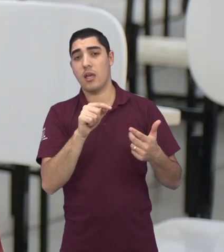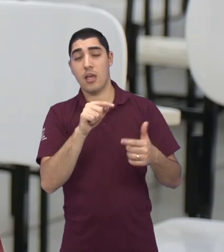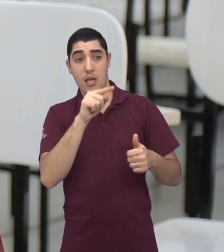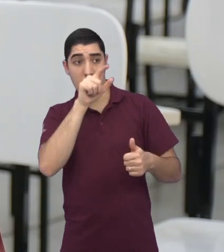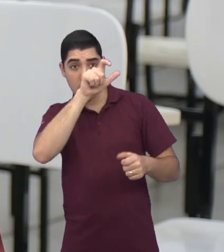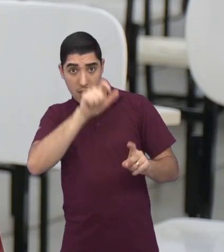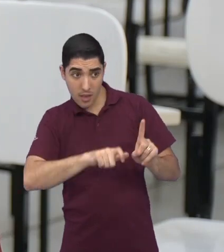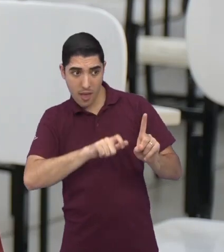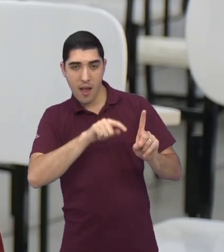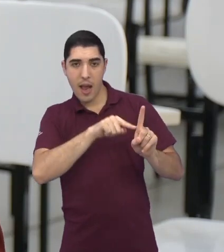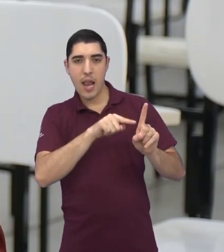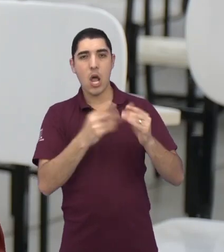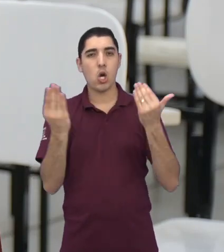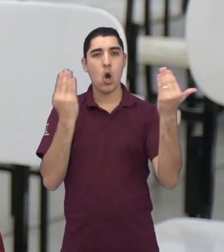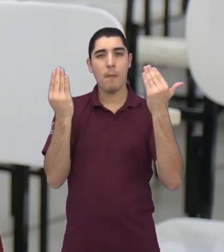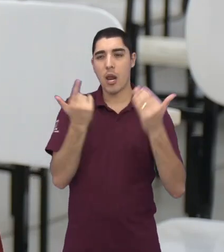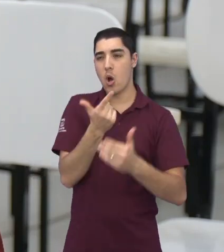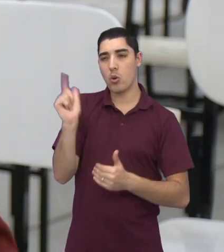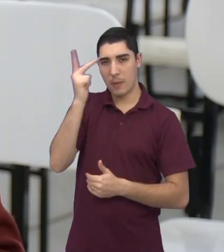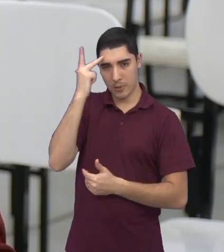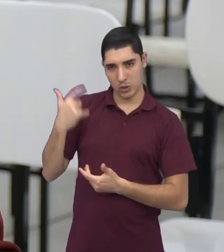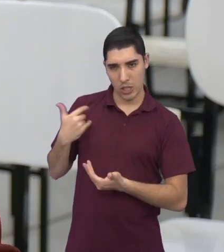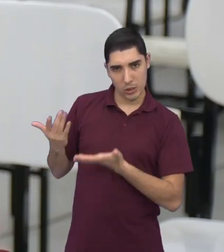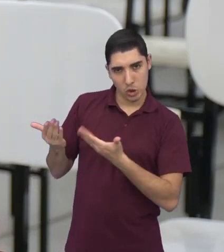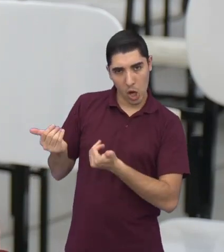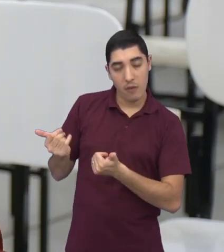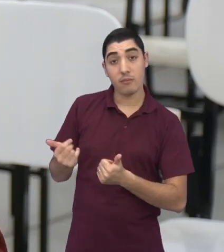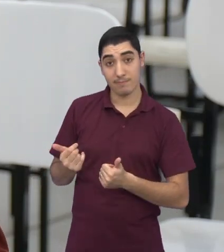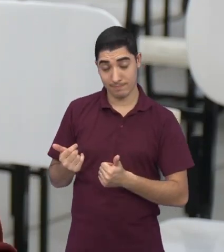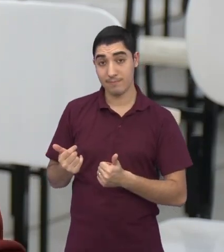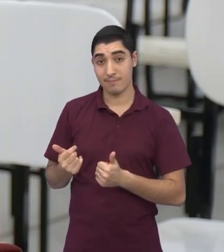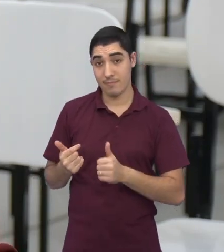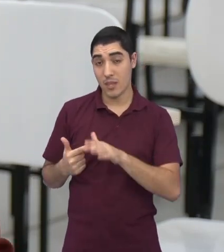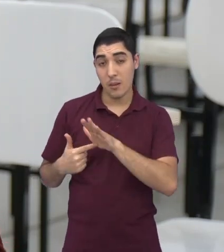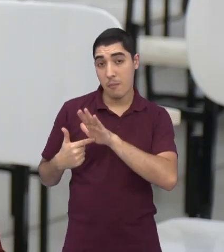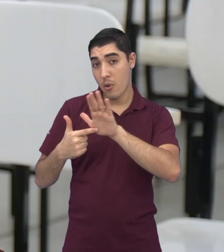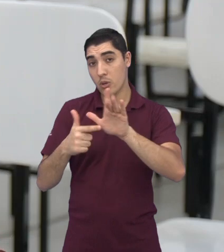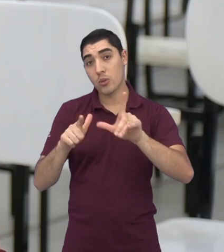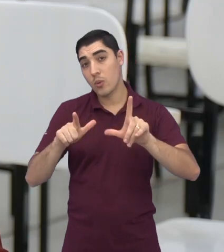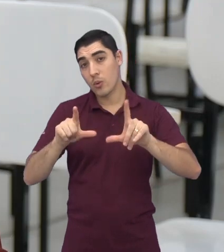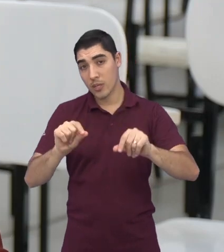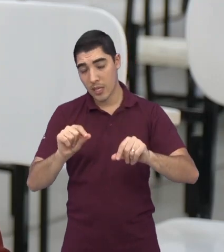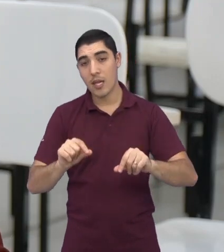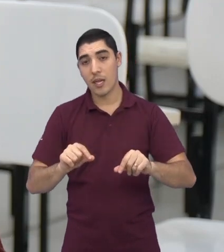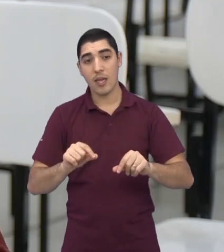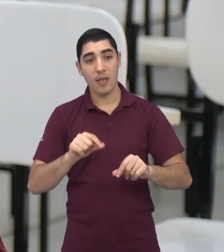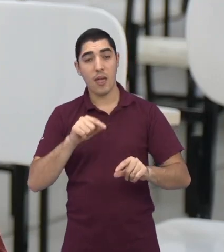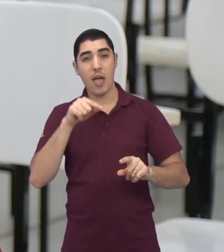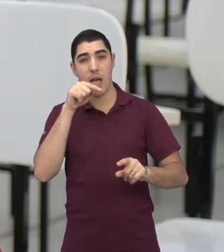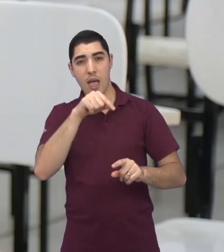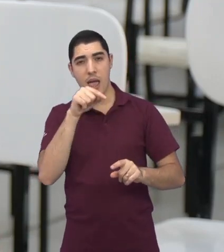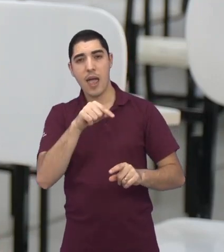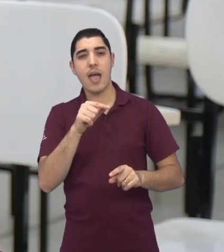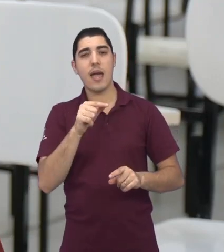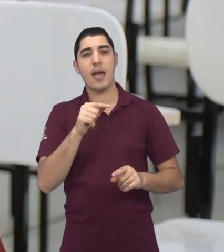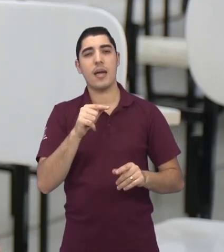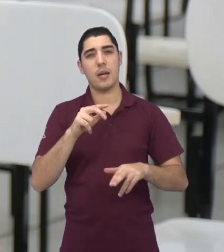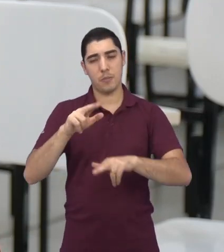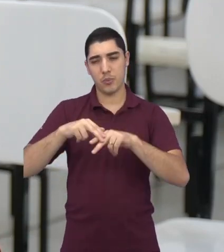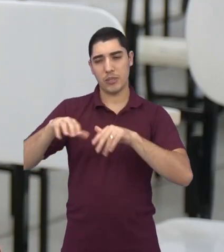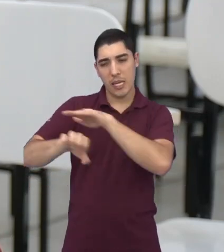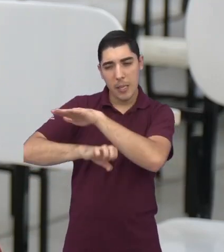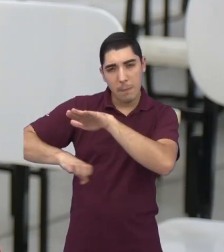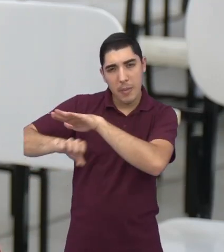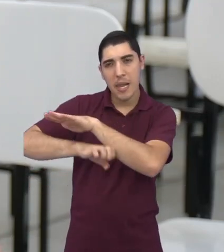na comparação com uma pessoa mais jovem, mostra que, de forma mais coletiva e em